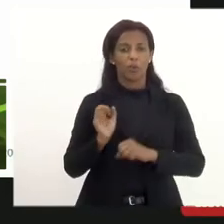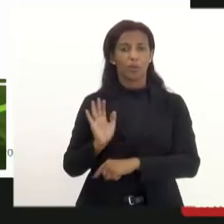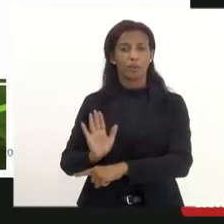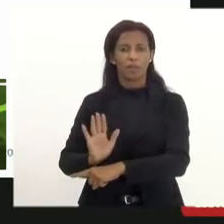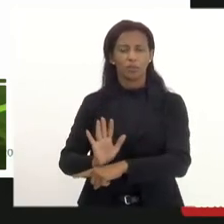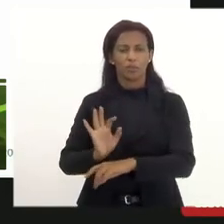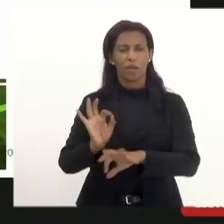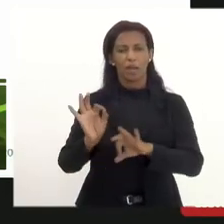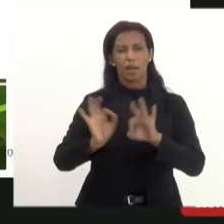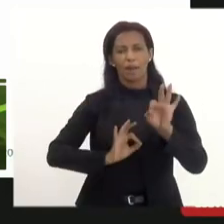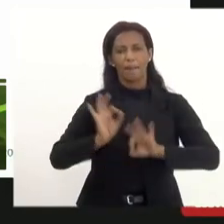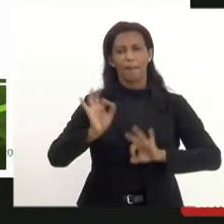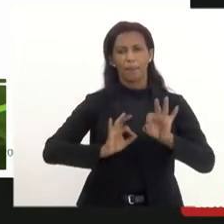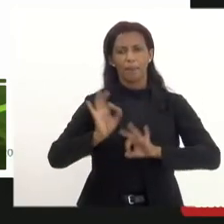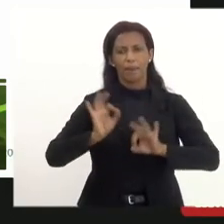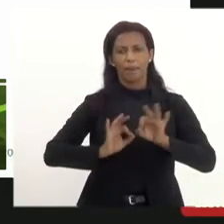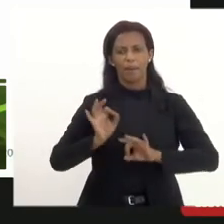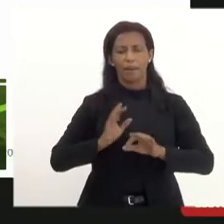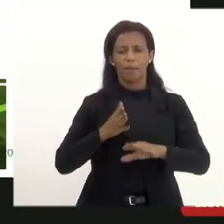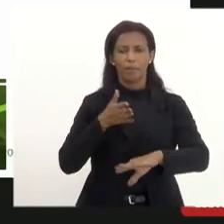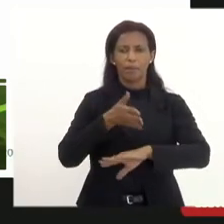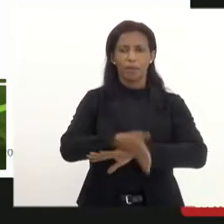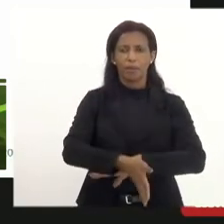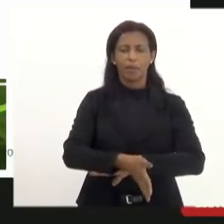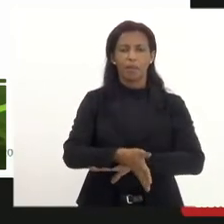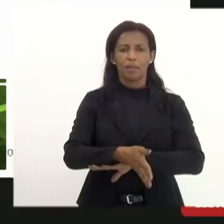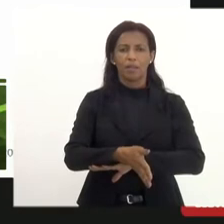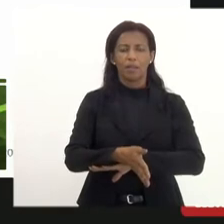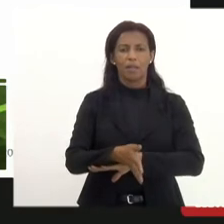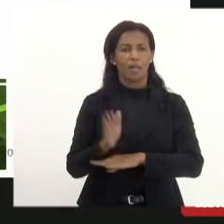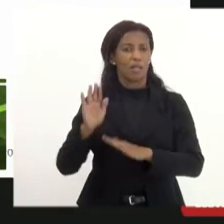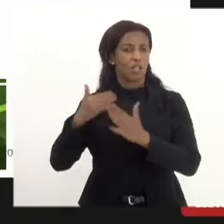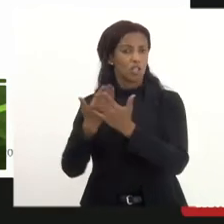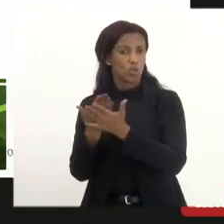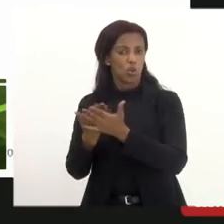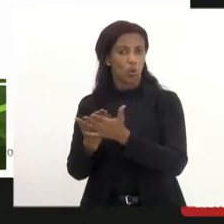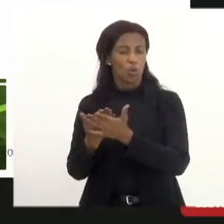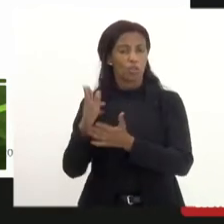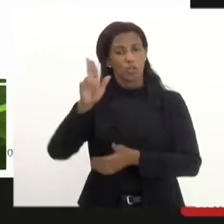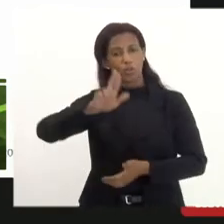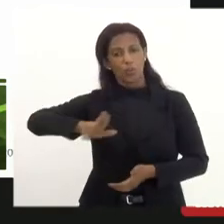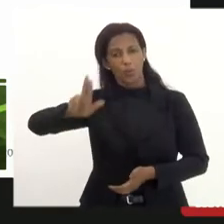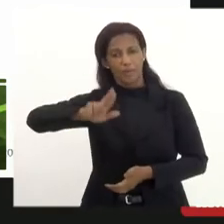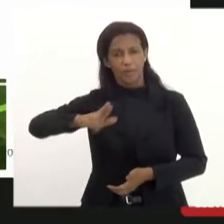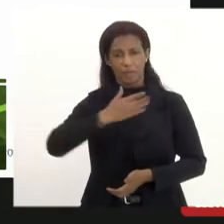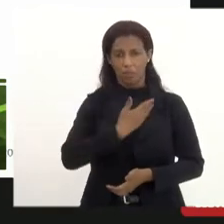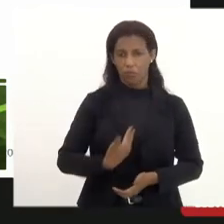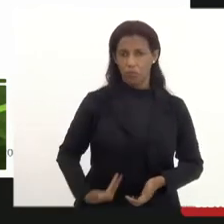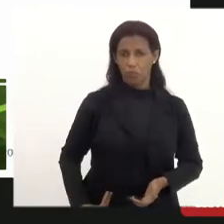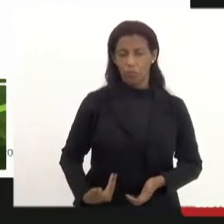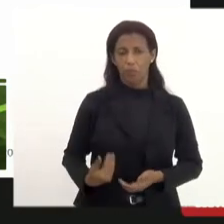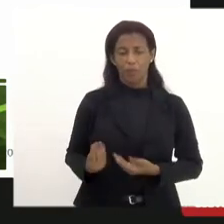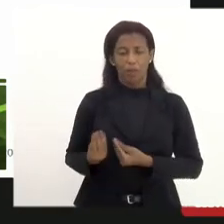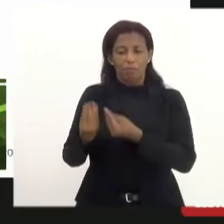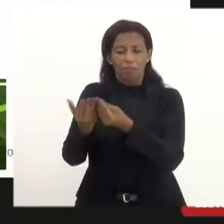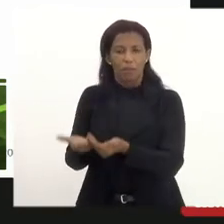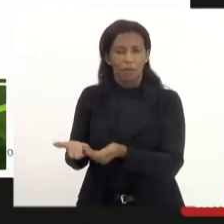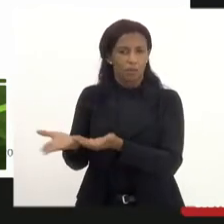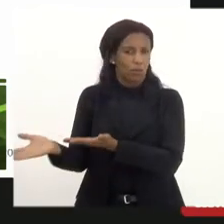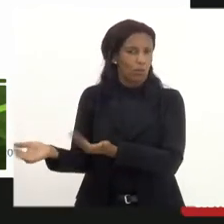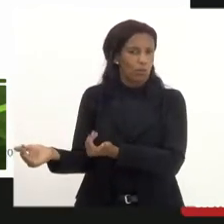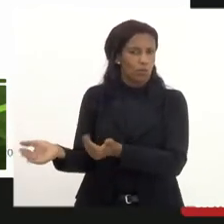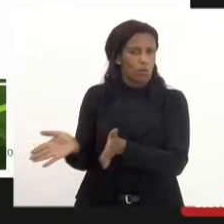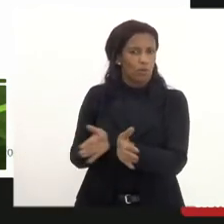a preparação deles no ingresso em escolas e universidades públicas, proporcionando a eles